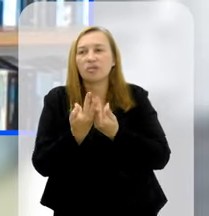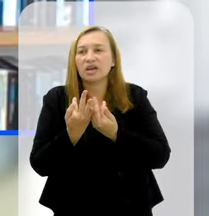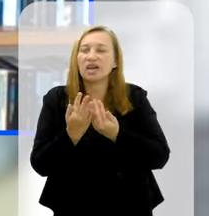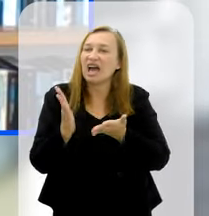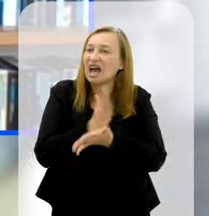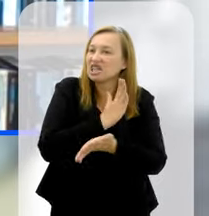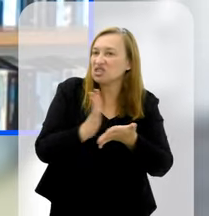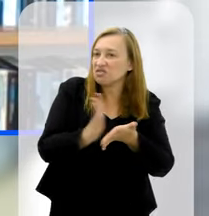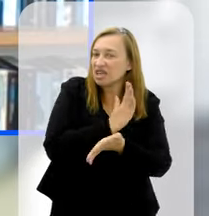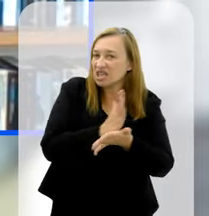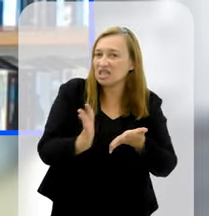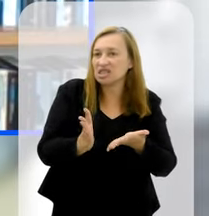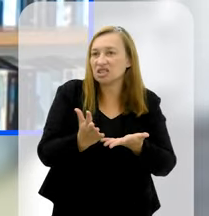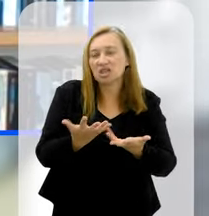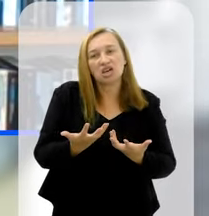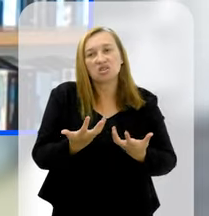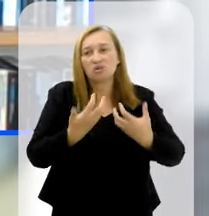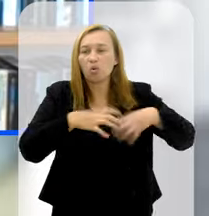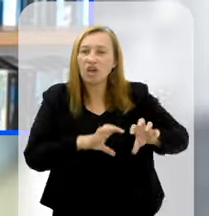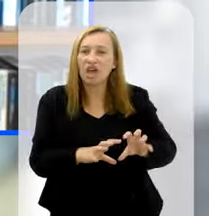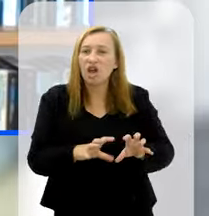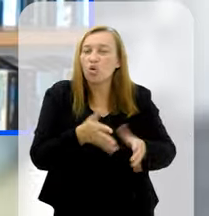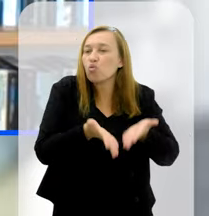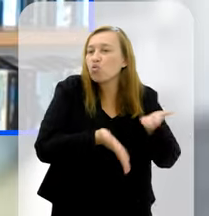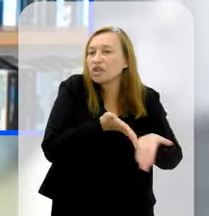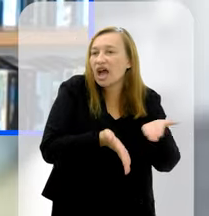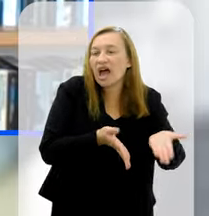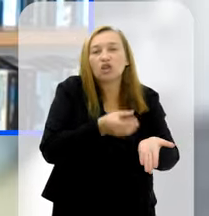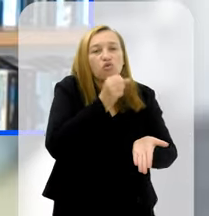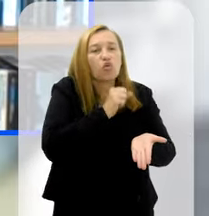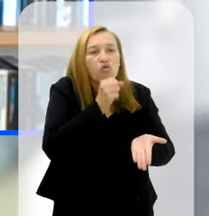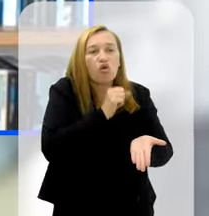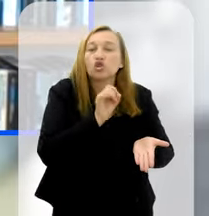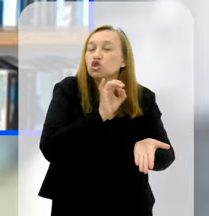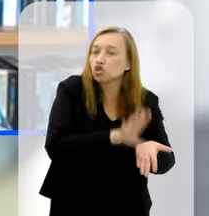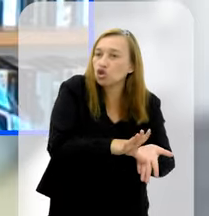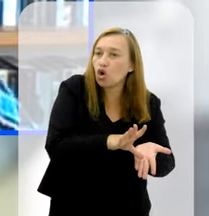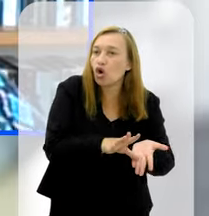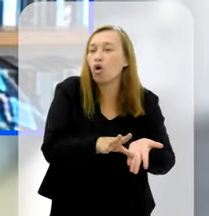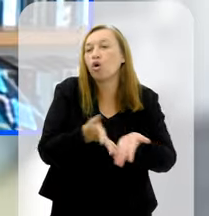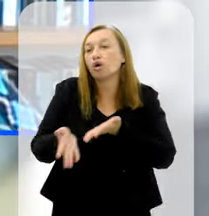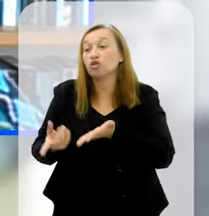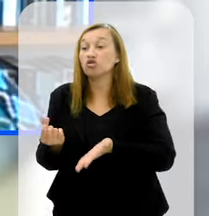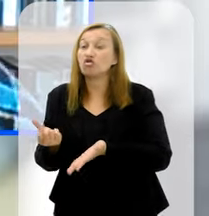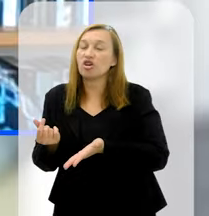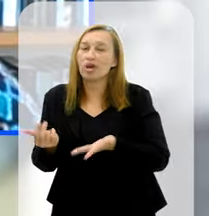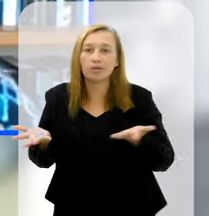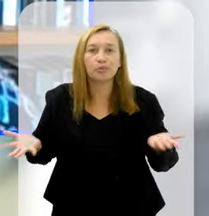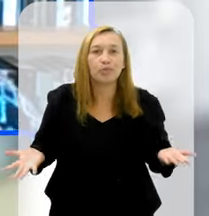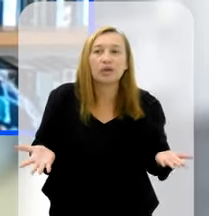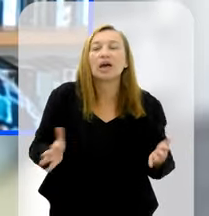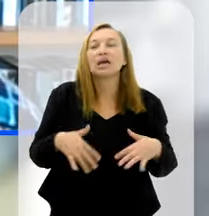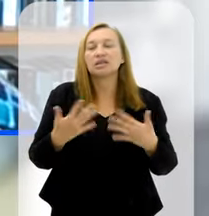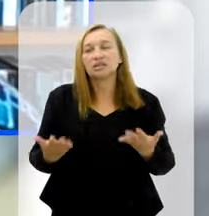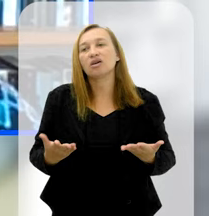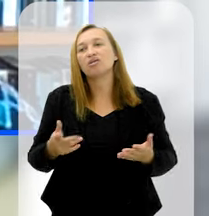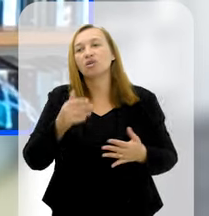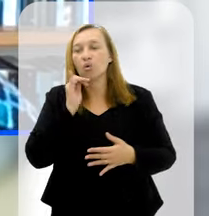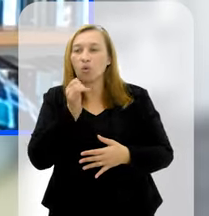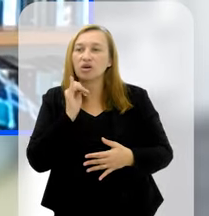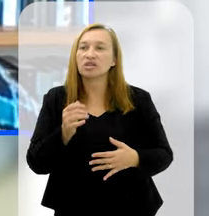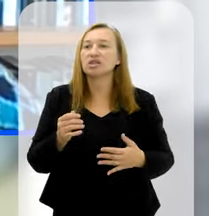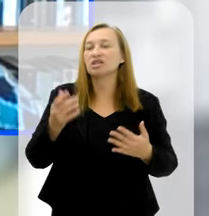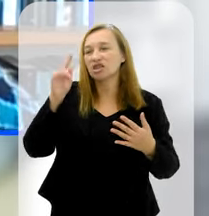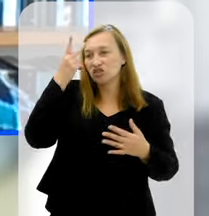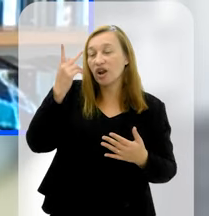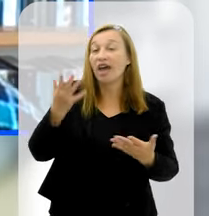o patrimônio e não cuidar do envelhecimento dos afetos e dos parentes. Então, eu conto essas